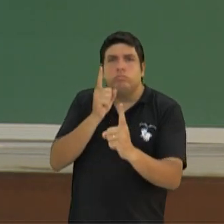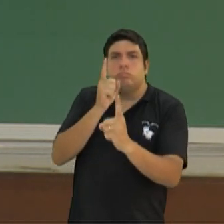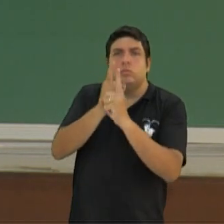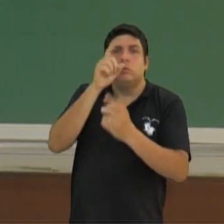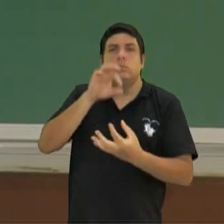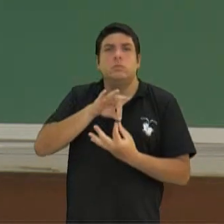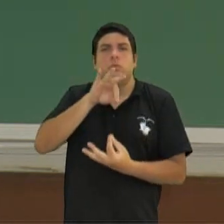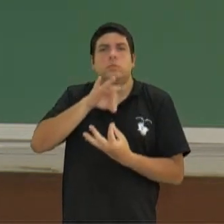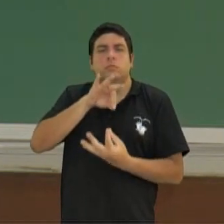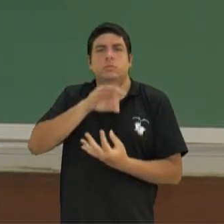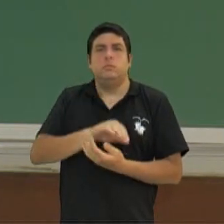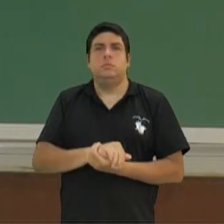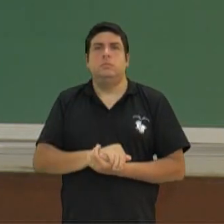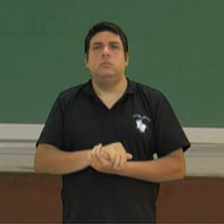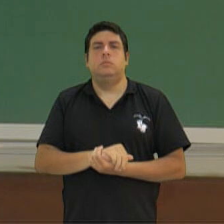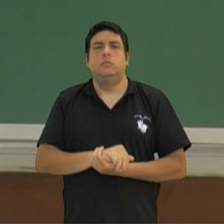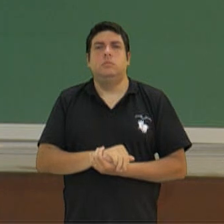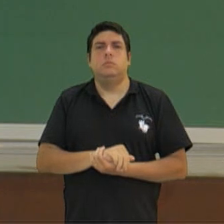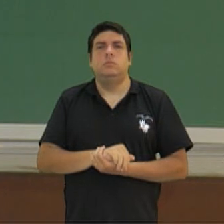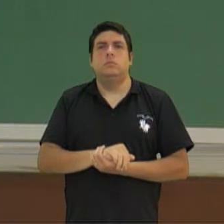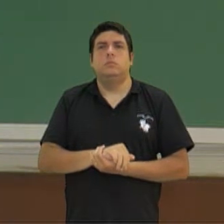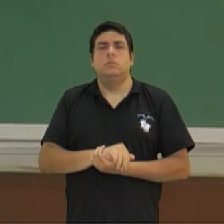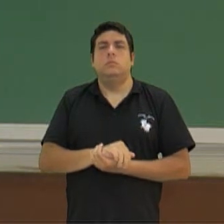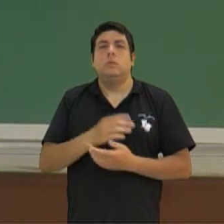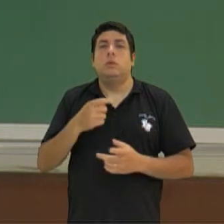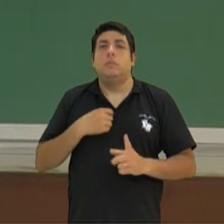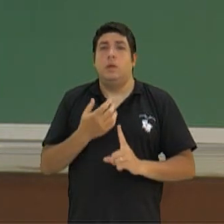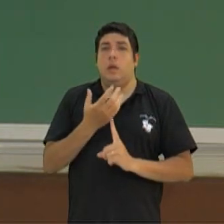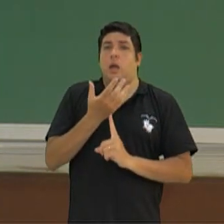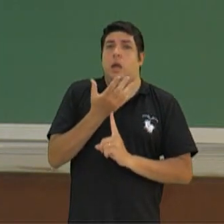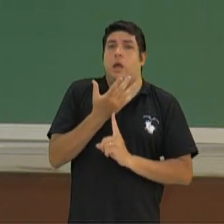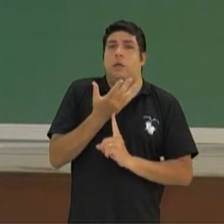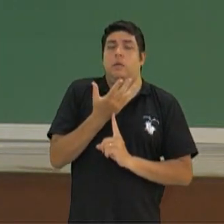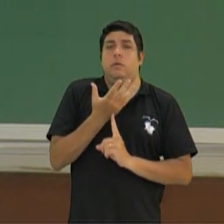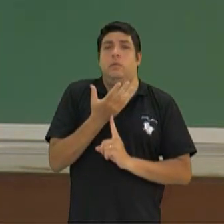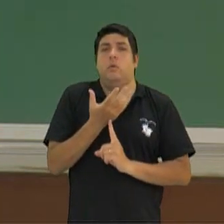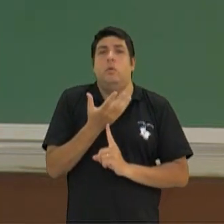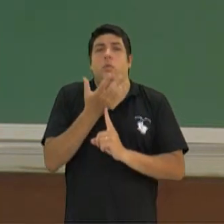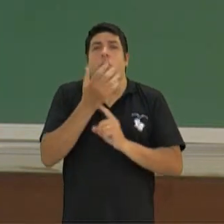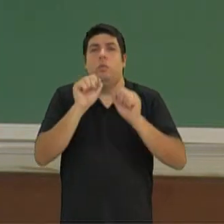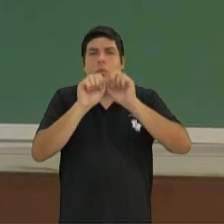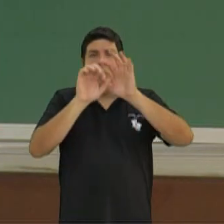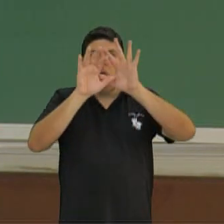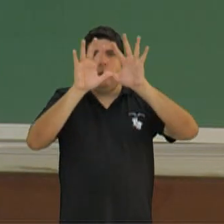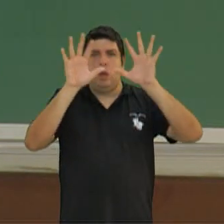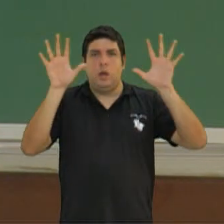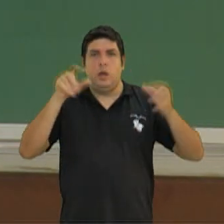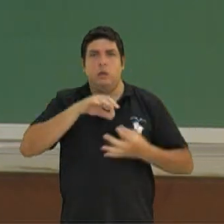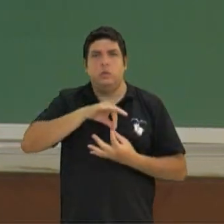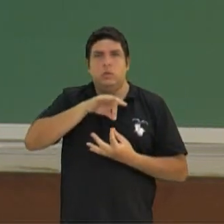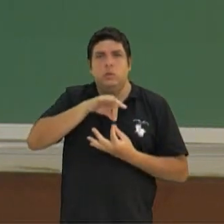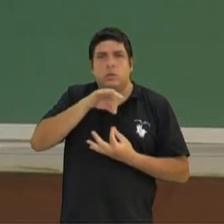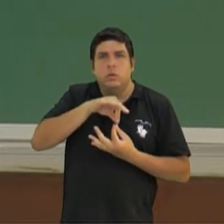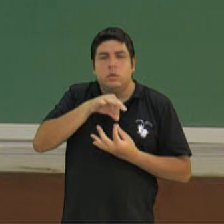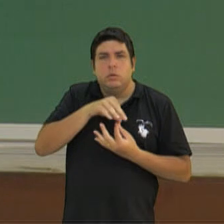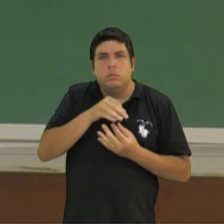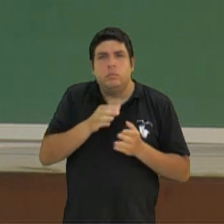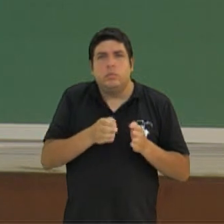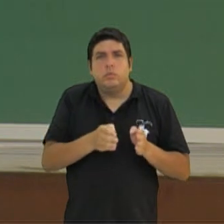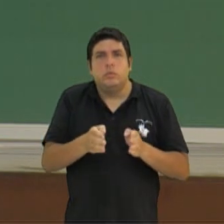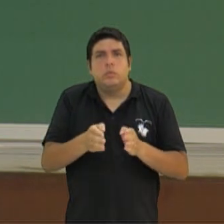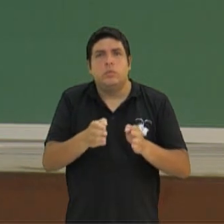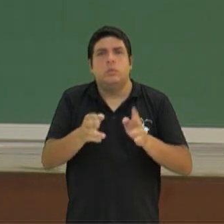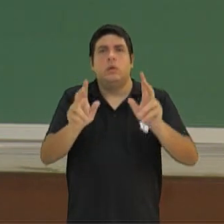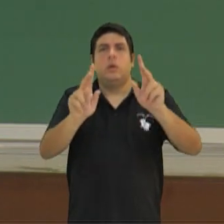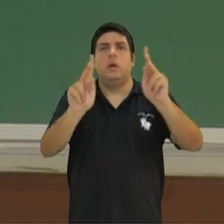the candle, a vela, devido à luz, indica o caminho para os espíritos poder seguir a tua paz eterna,